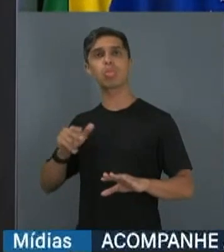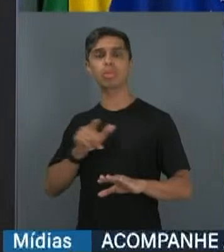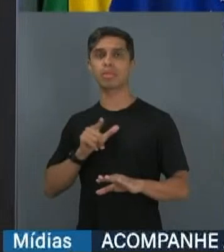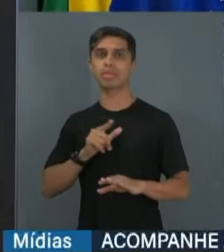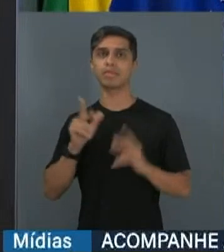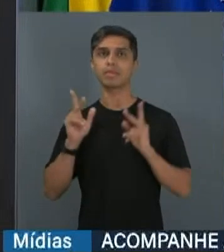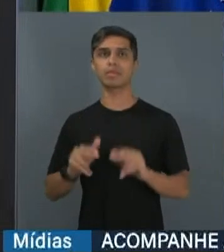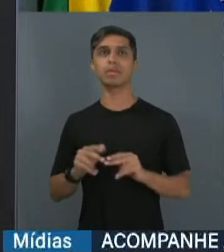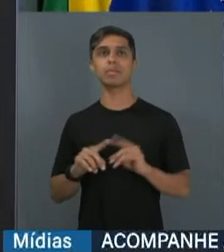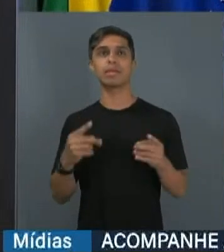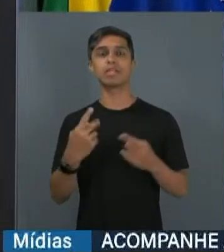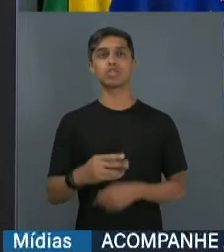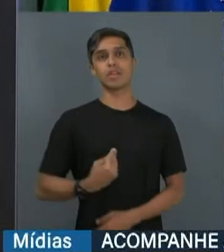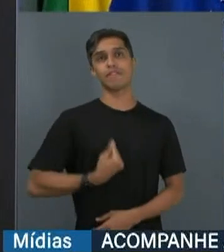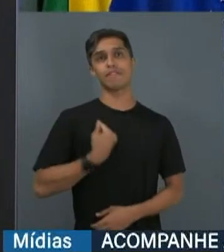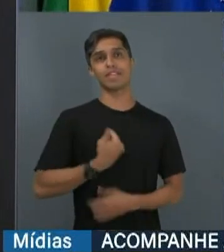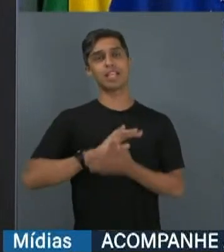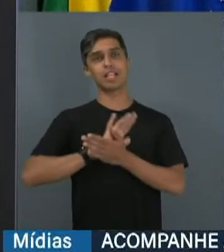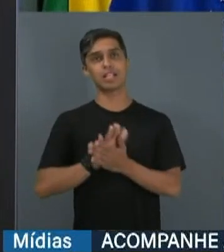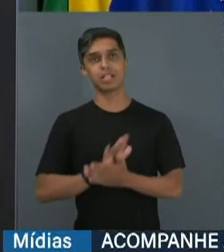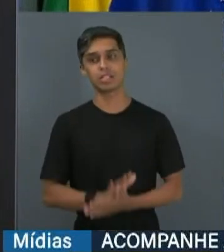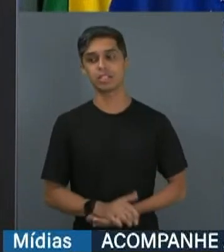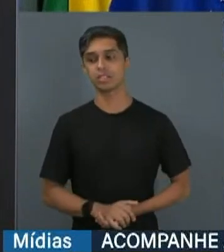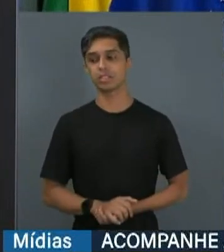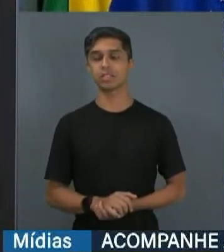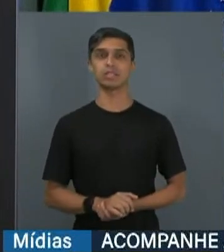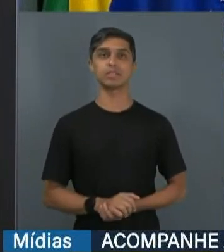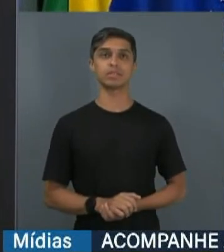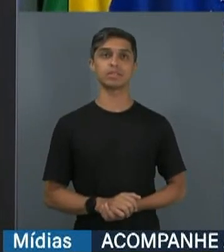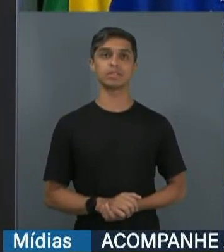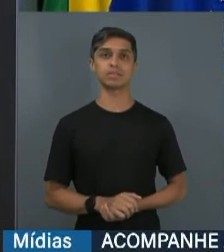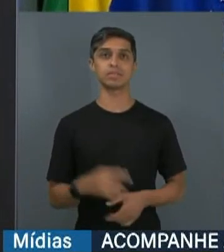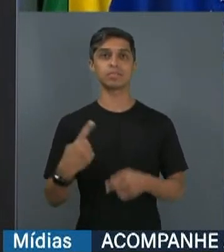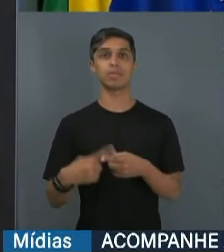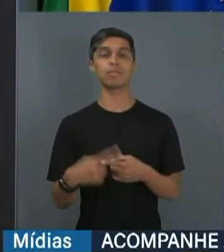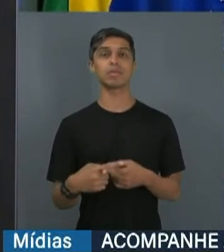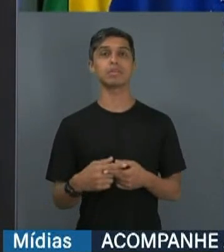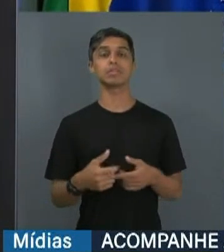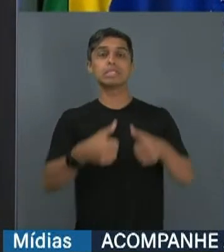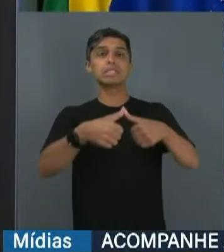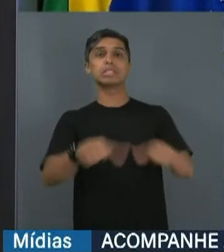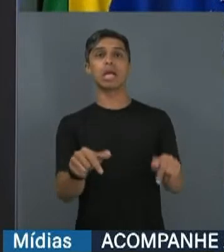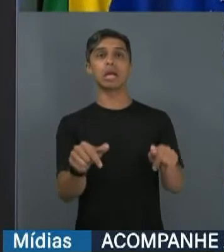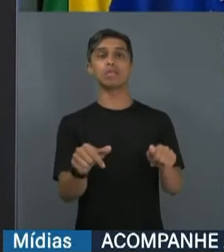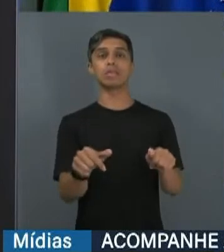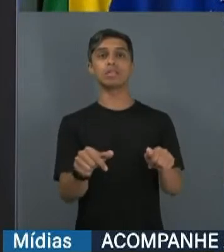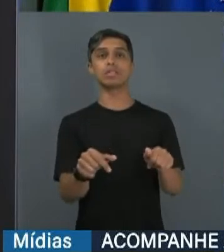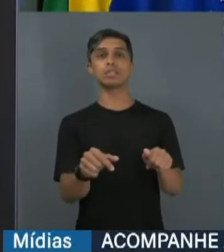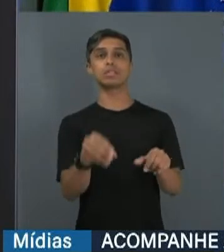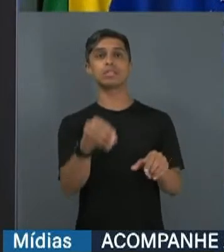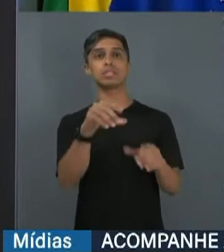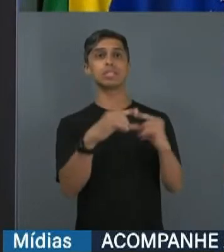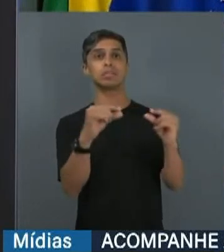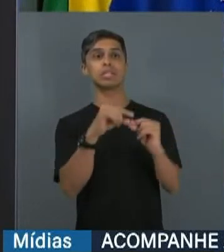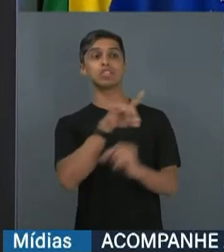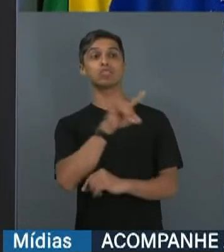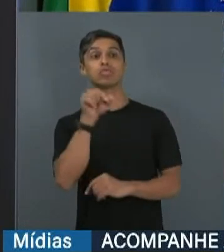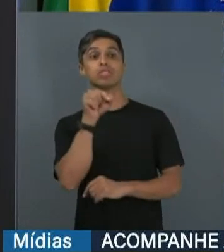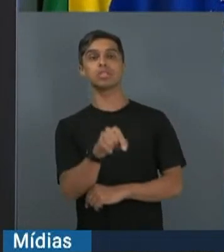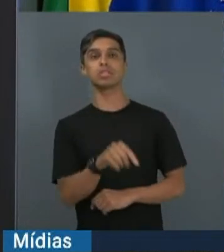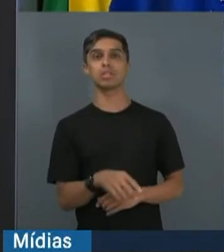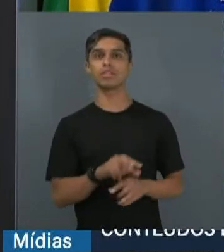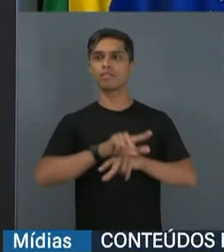que estão com a sua vida devastada, destruída, porque estavam em Brasília naquele dia.